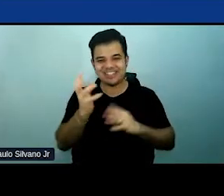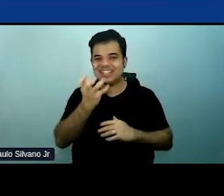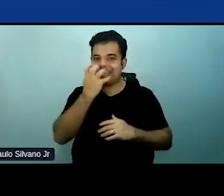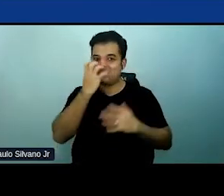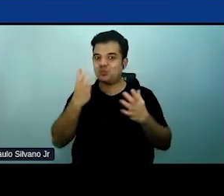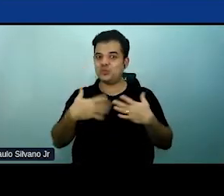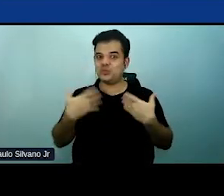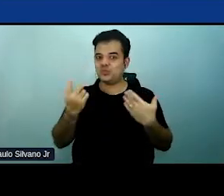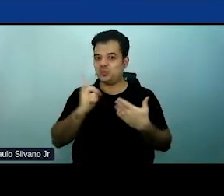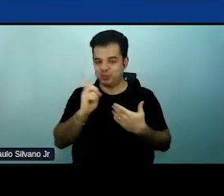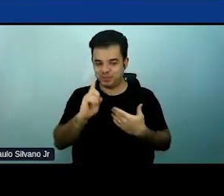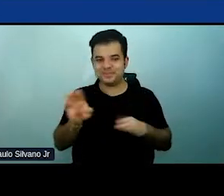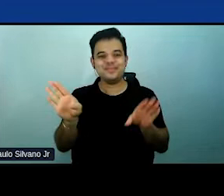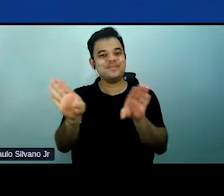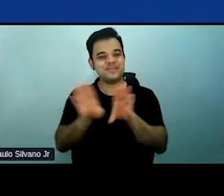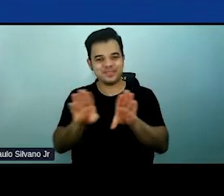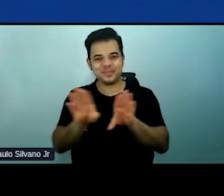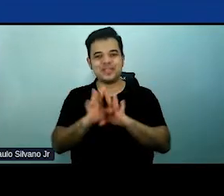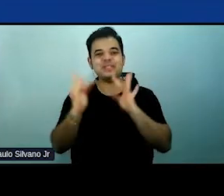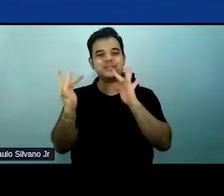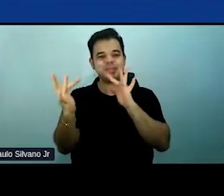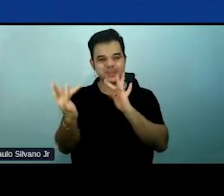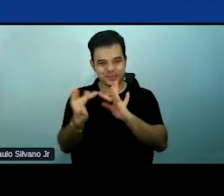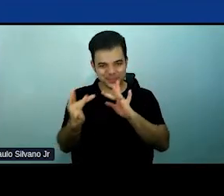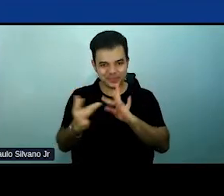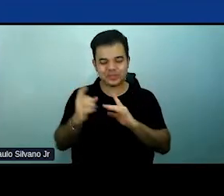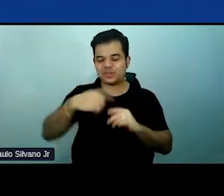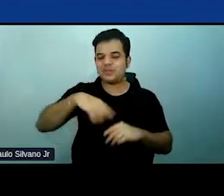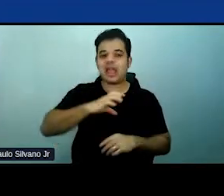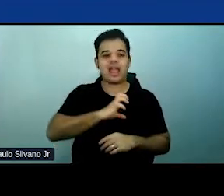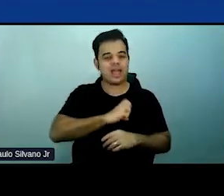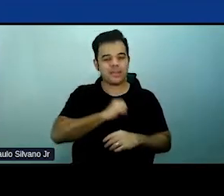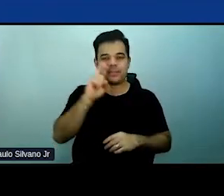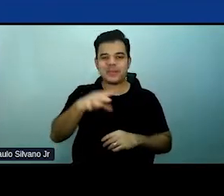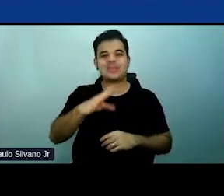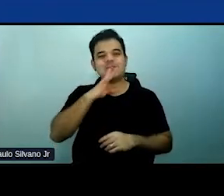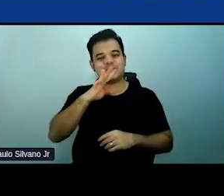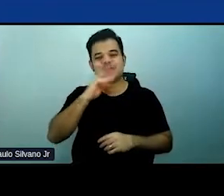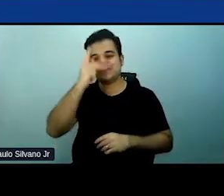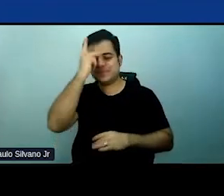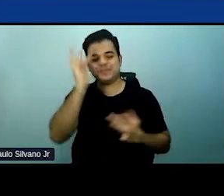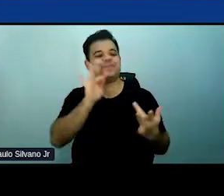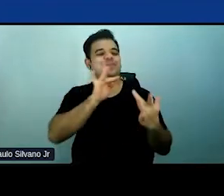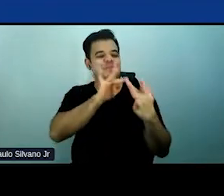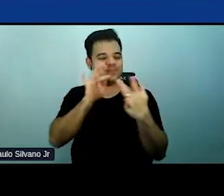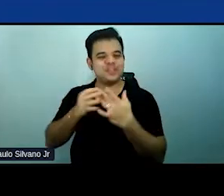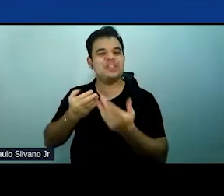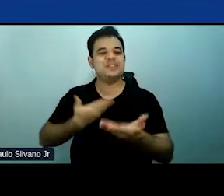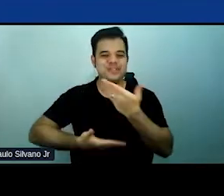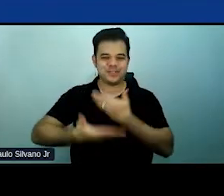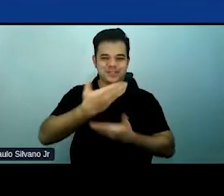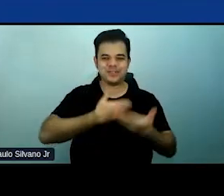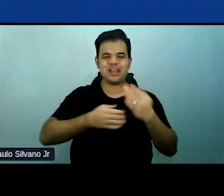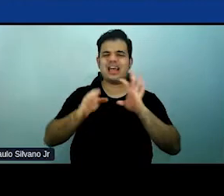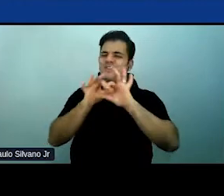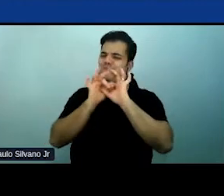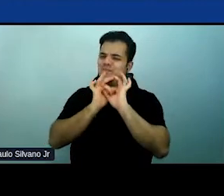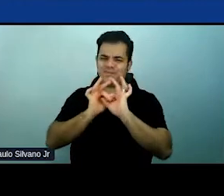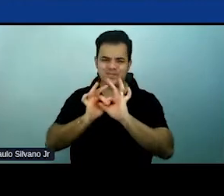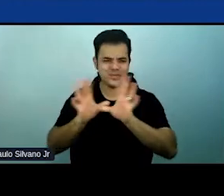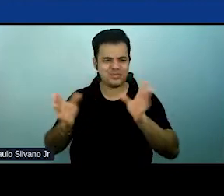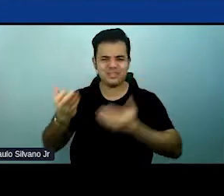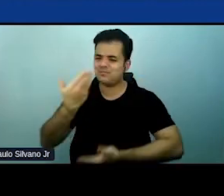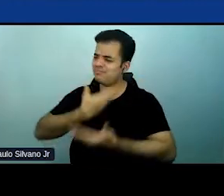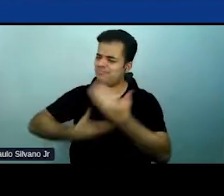assustar. E estão nossos contatos também, que a gente mais gosta de conhecer pessoas e ter interações, então fiquem muito à vontade de ter